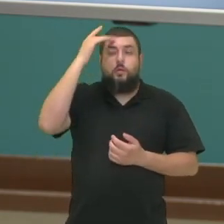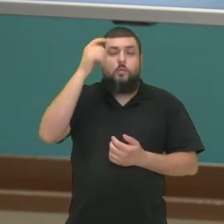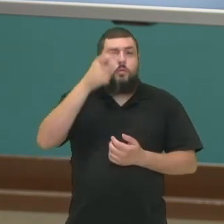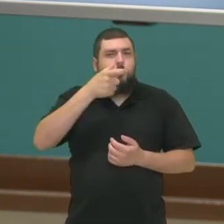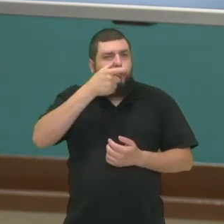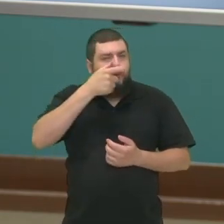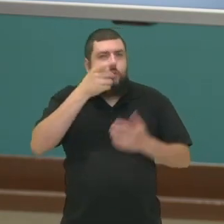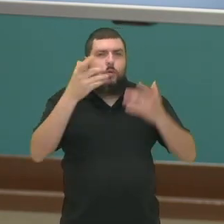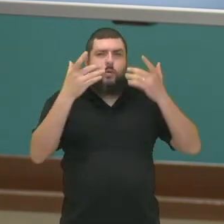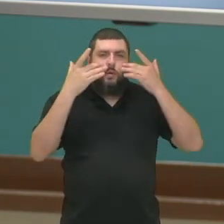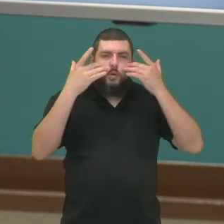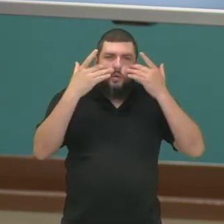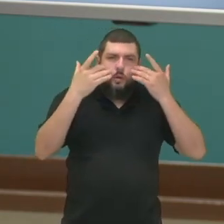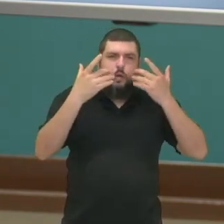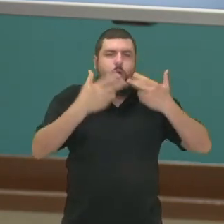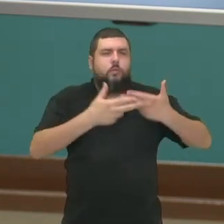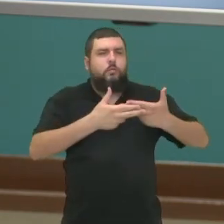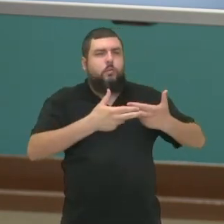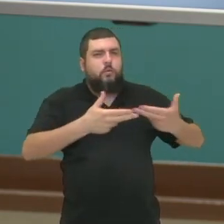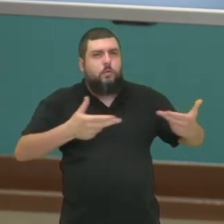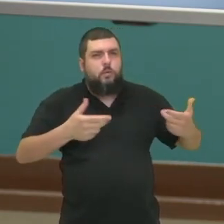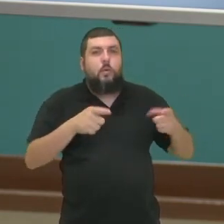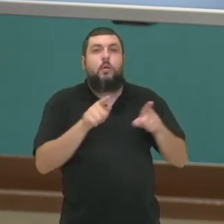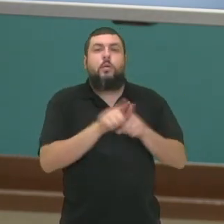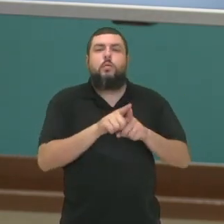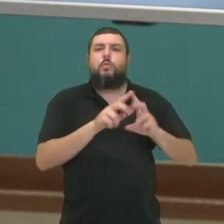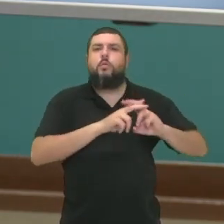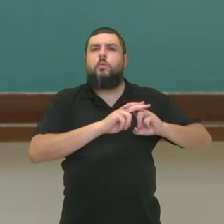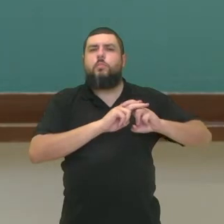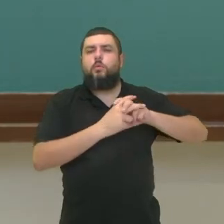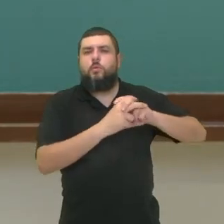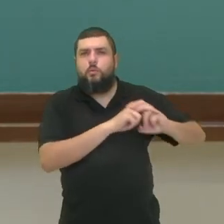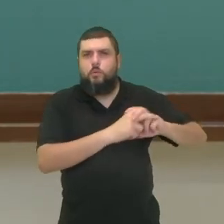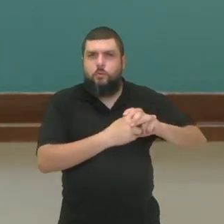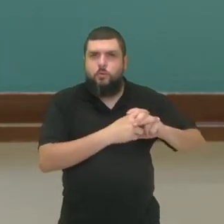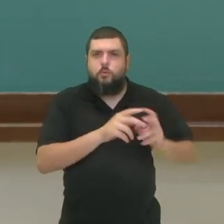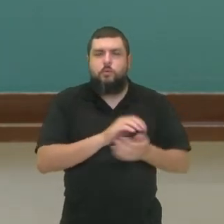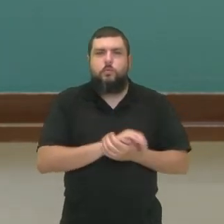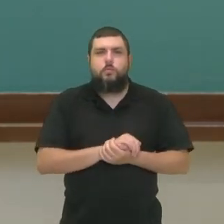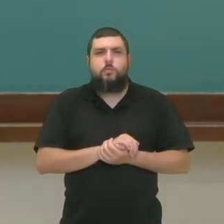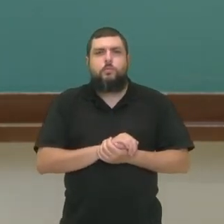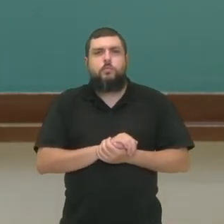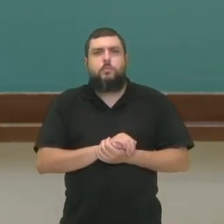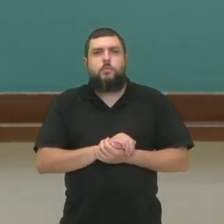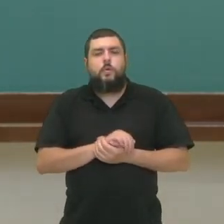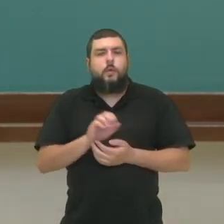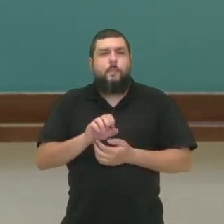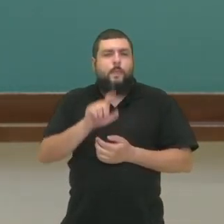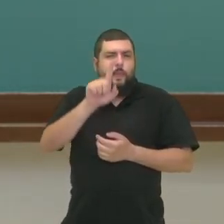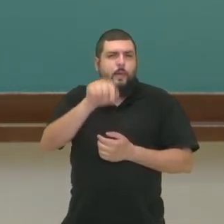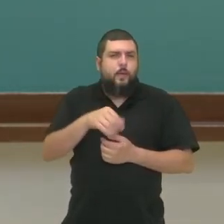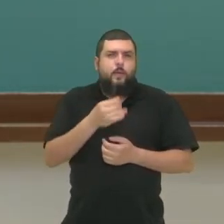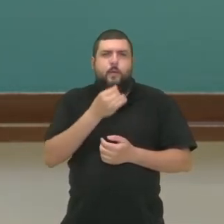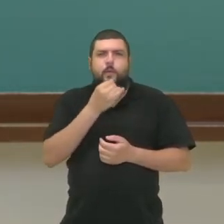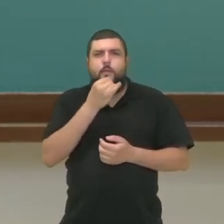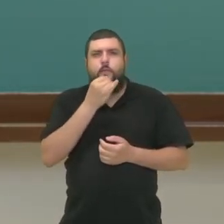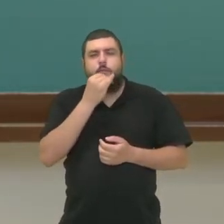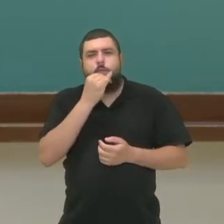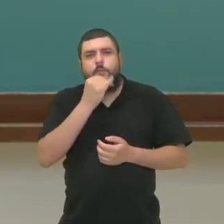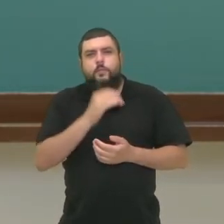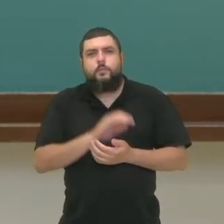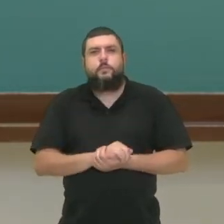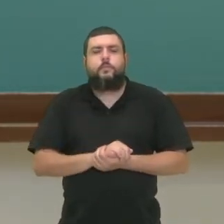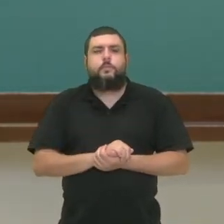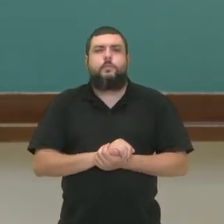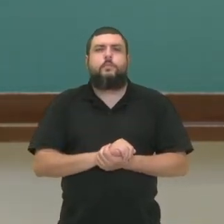né, e também a essas lutas de gladiadores. Seria uma espécie de luta meio mortal. Tipo, uma coisa... hoje